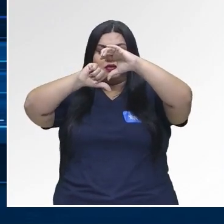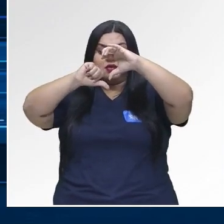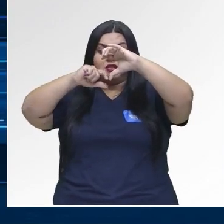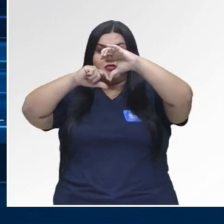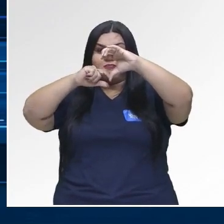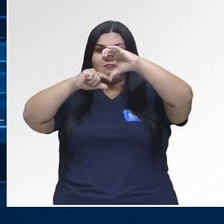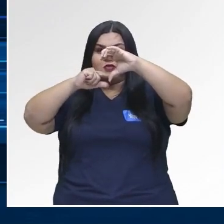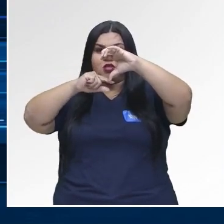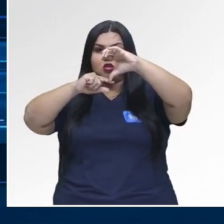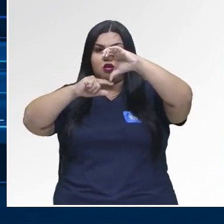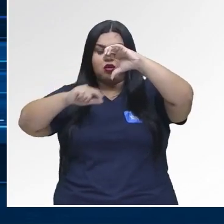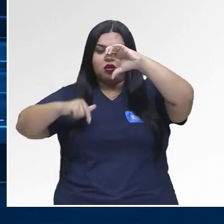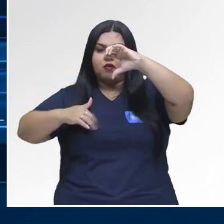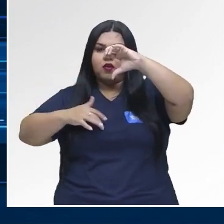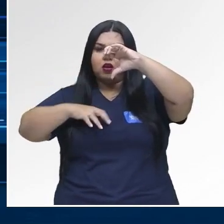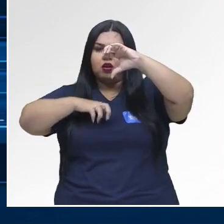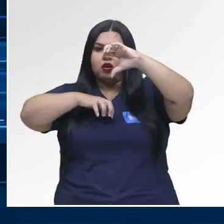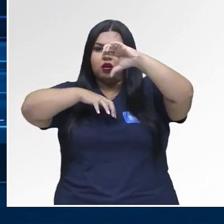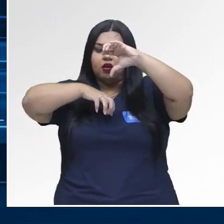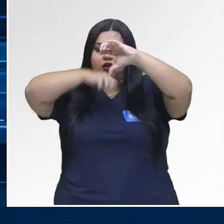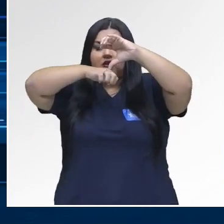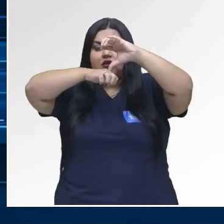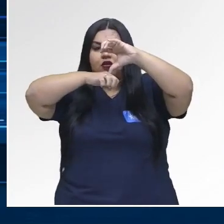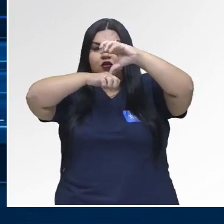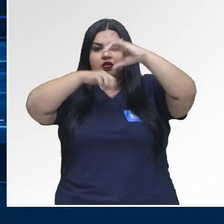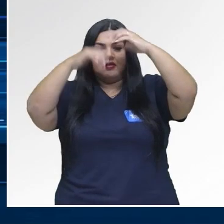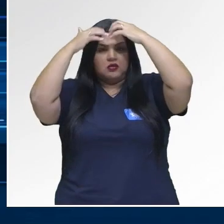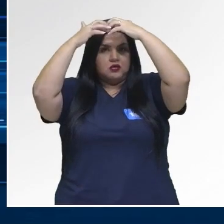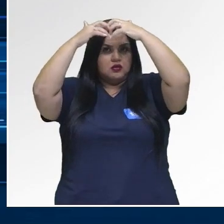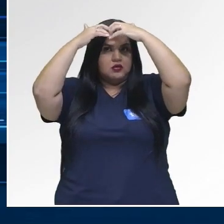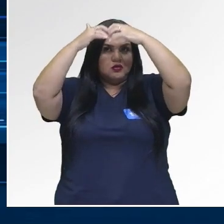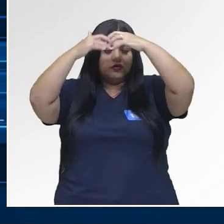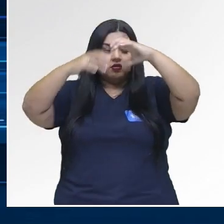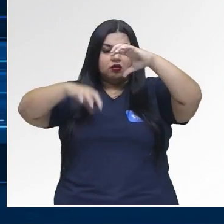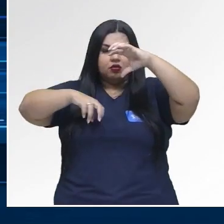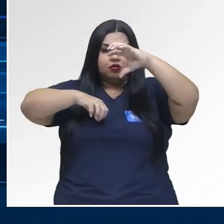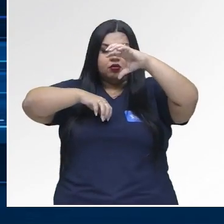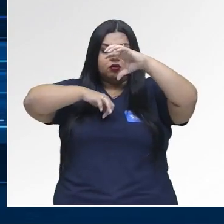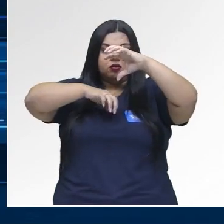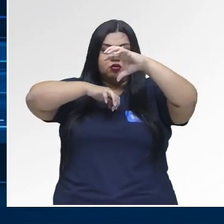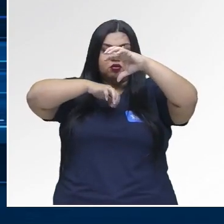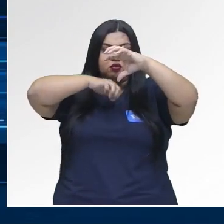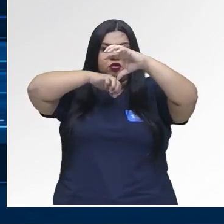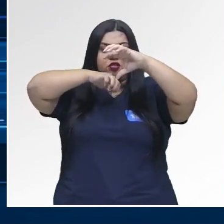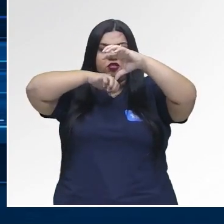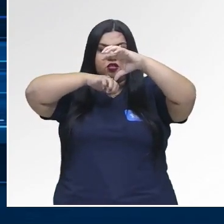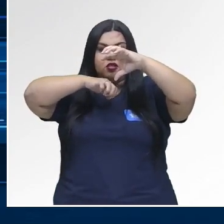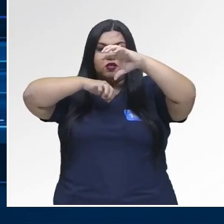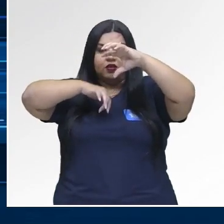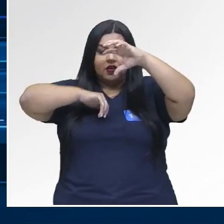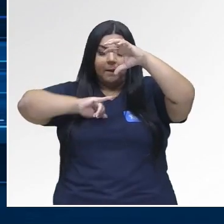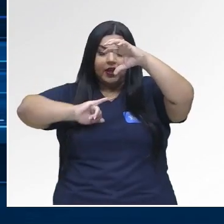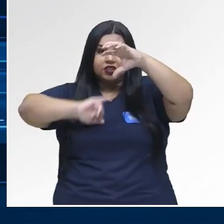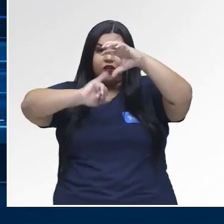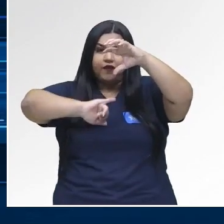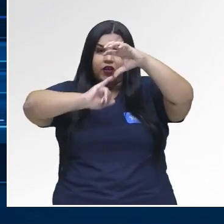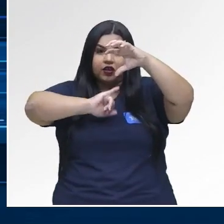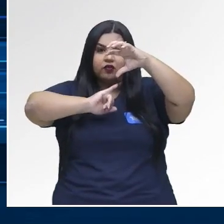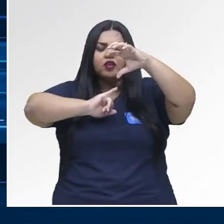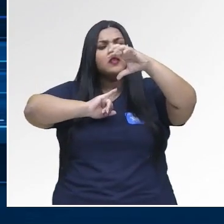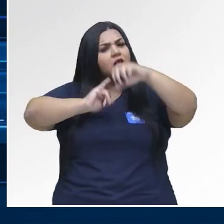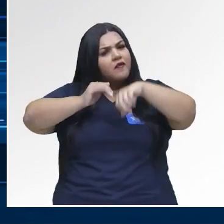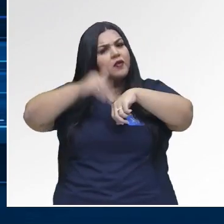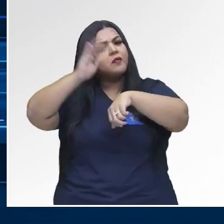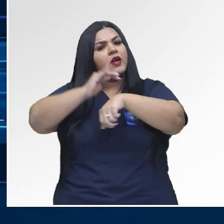aí, se você vai demorando para voltar a respirar, vai demorando, o que vai acontecendo? O sangue vai ficando mais ácido,